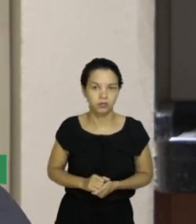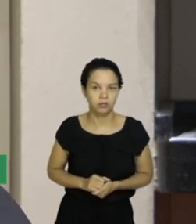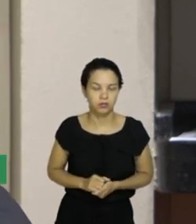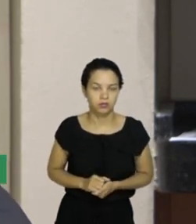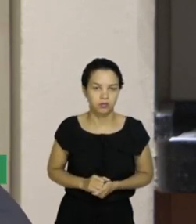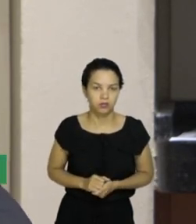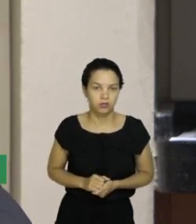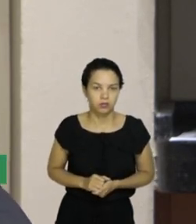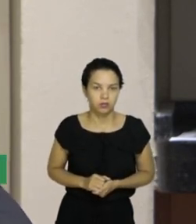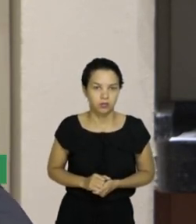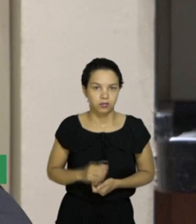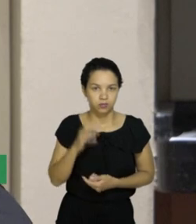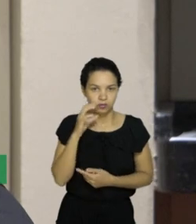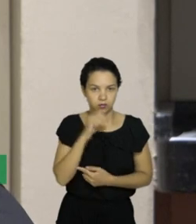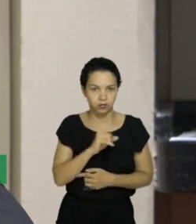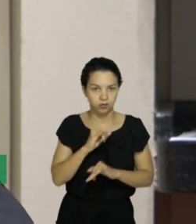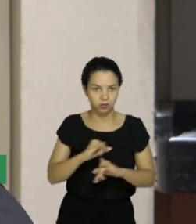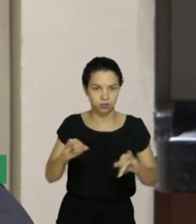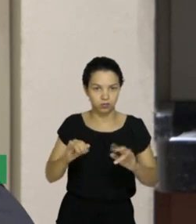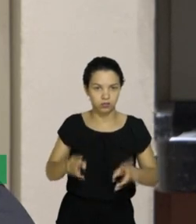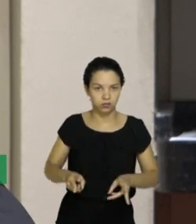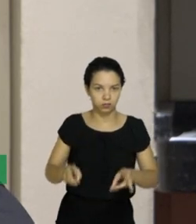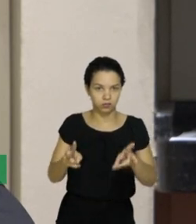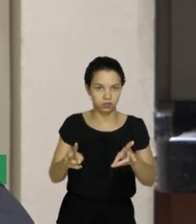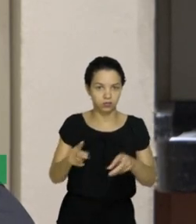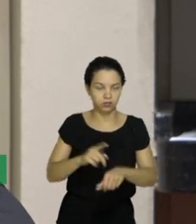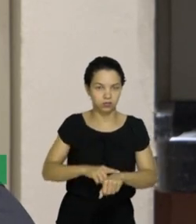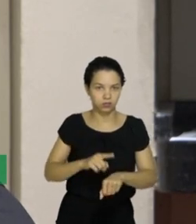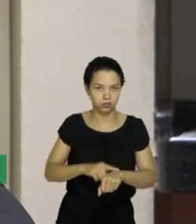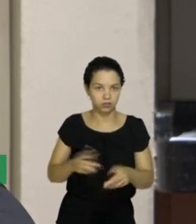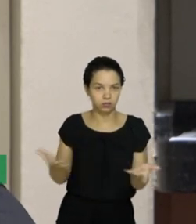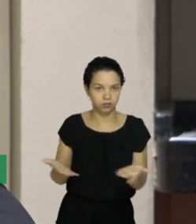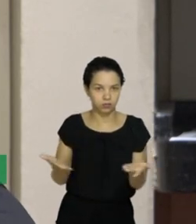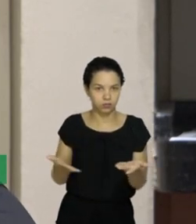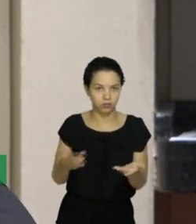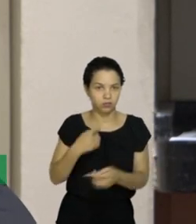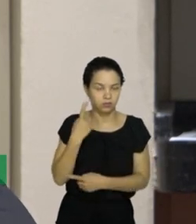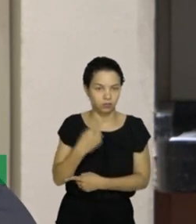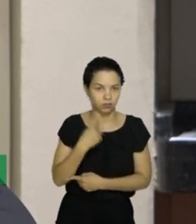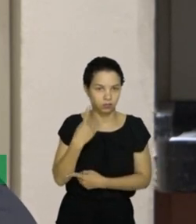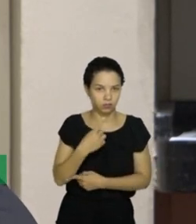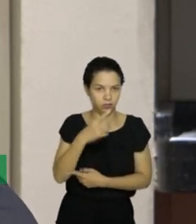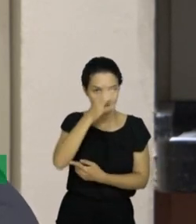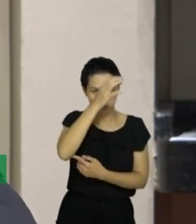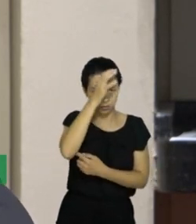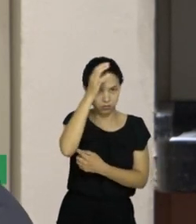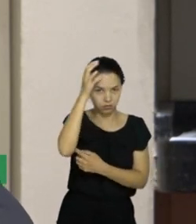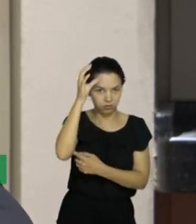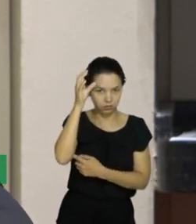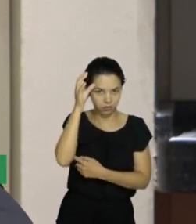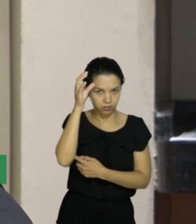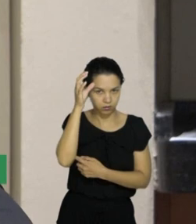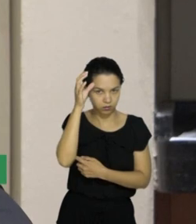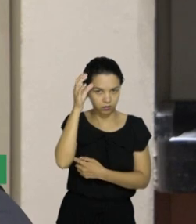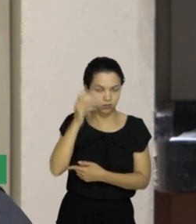ainda em Breves comunicações do próximo horário pertence ao deputado Carlos Humberto